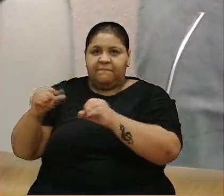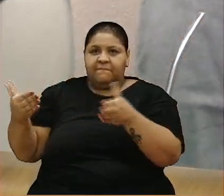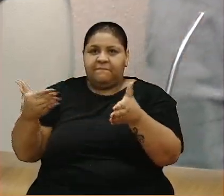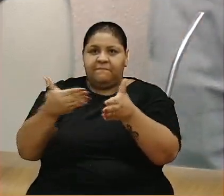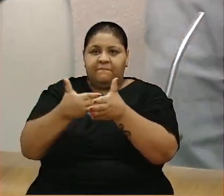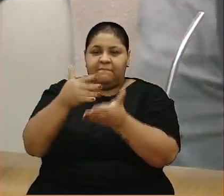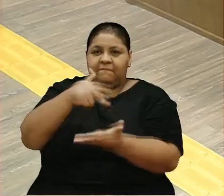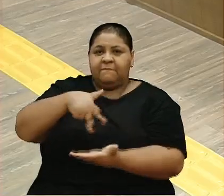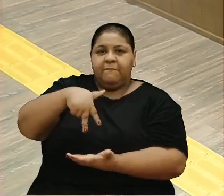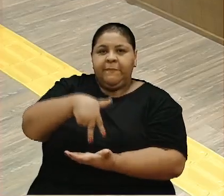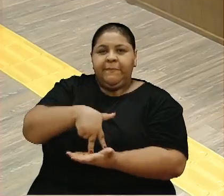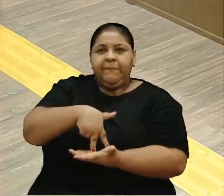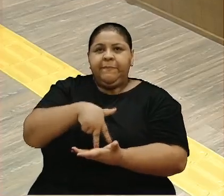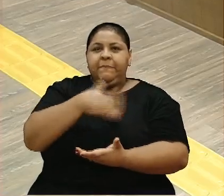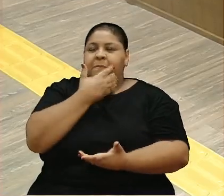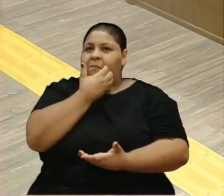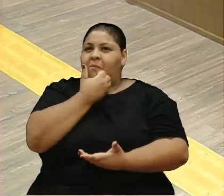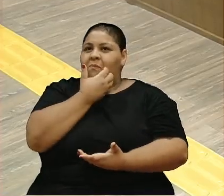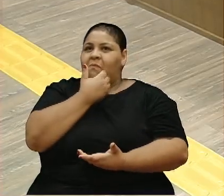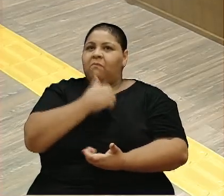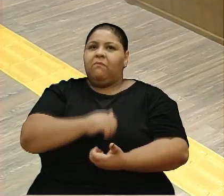tribuna.